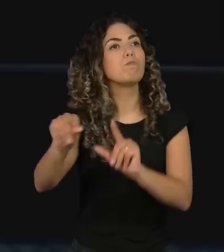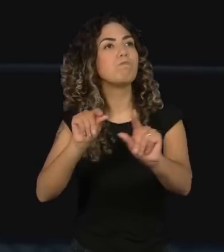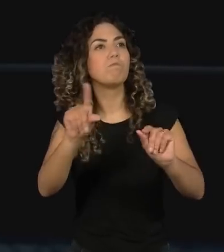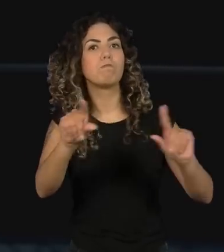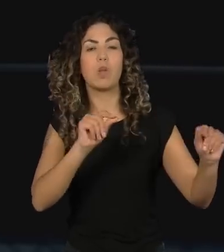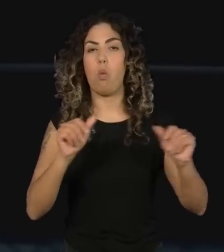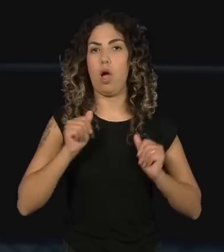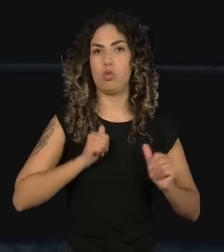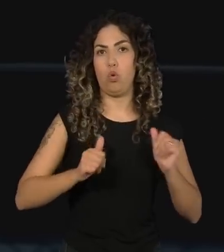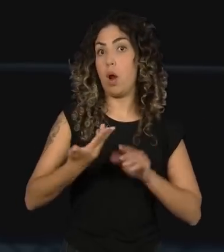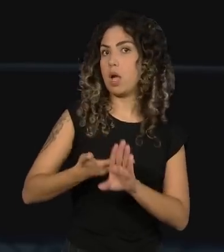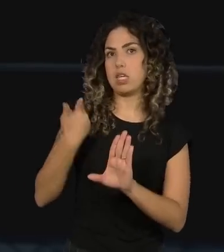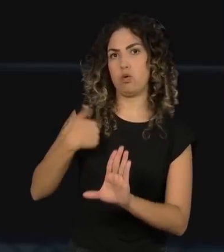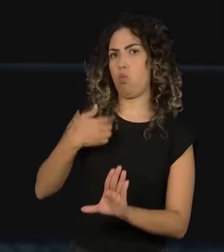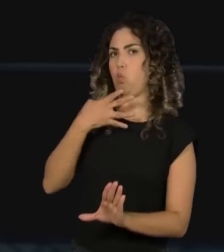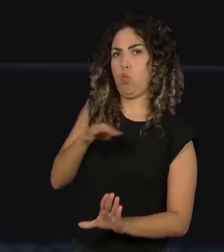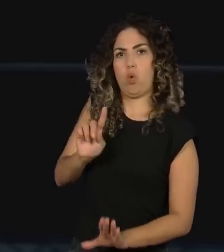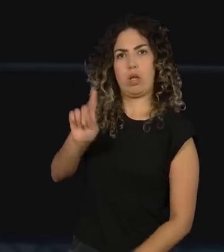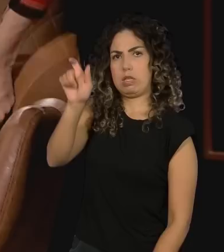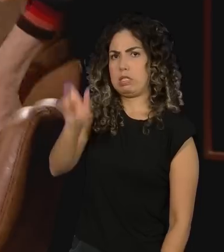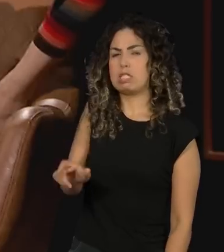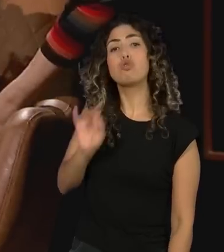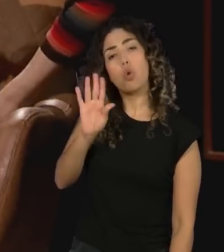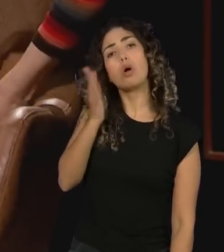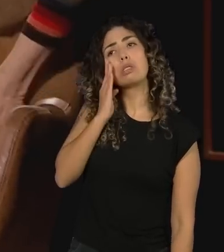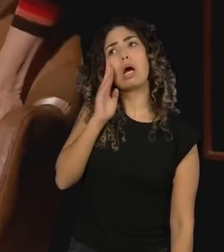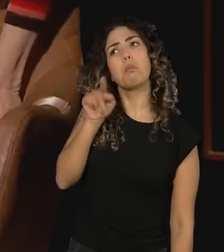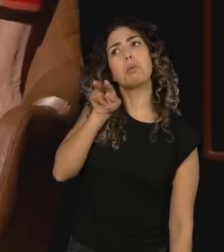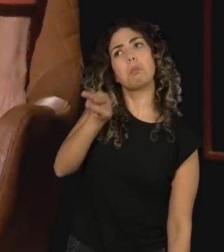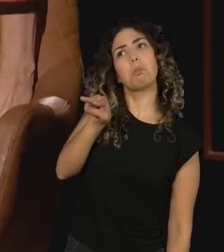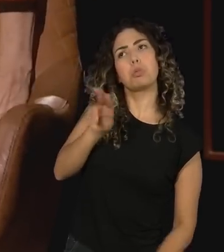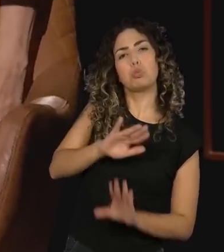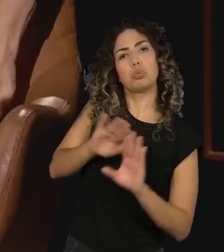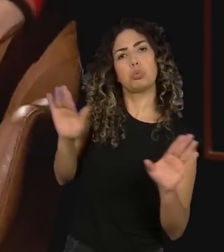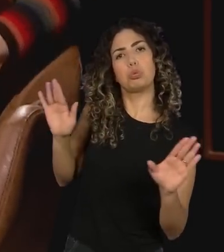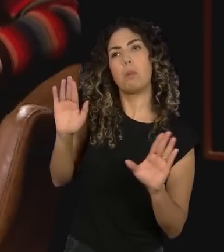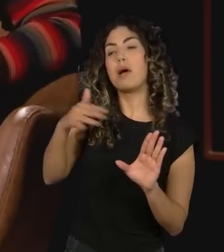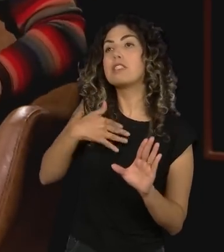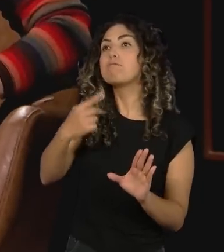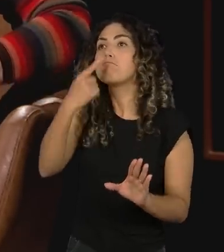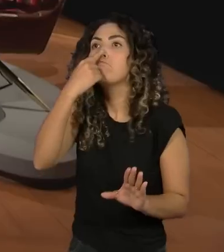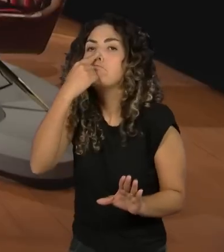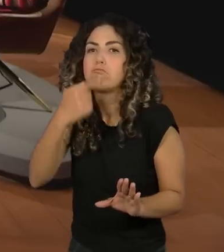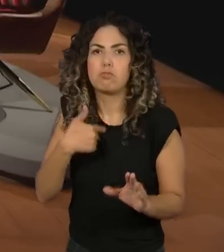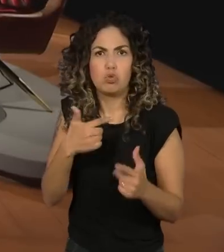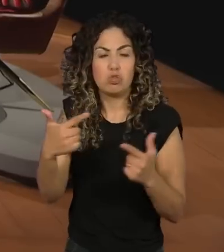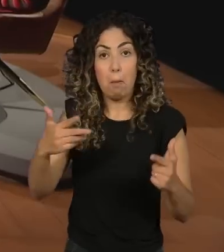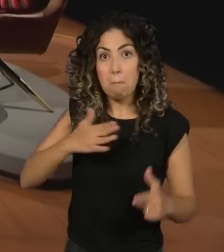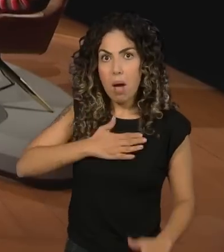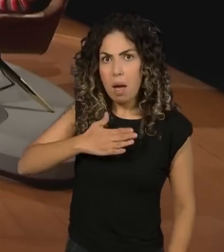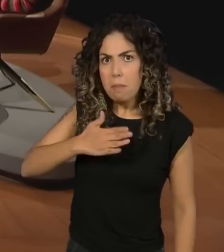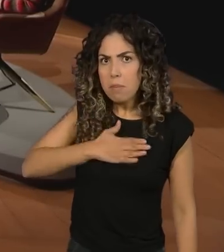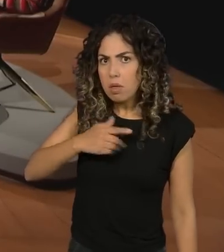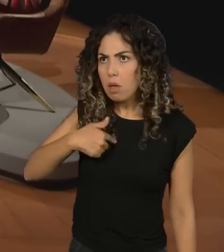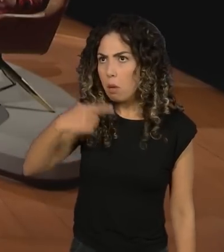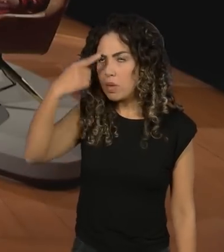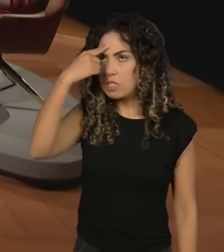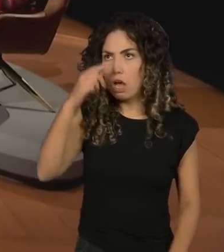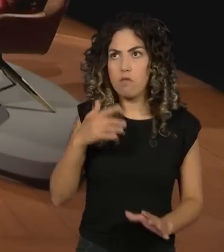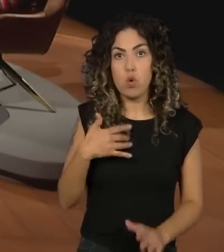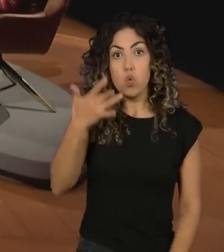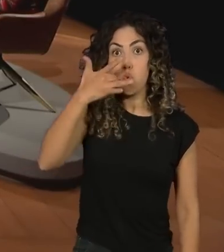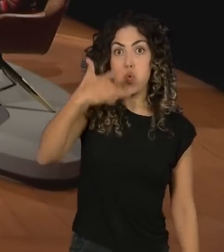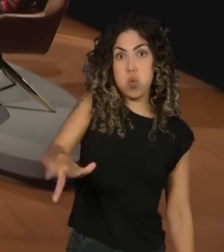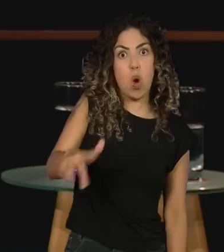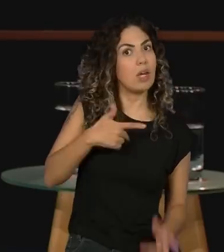Eu não conhecia o Amir, só de nome, e para mim ele era uma entidade, um bruxo que eu... Só para vocês terem uma